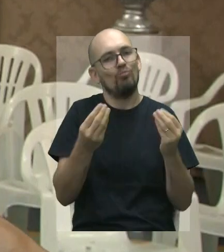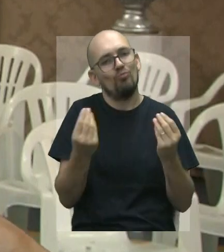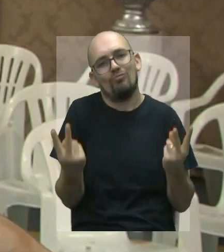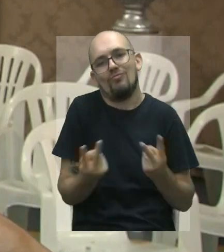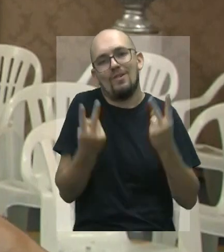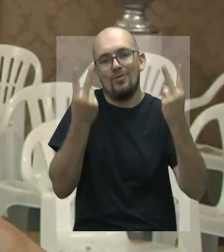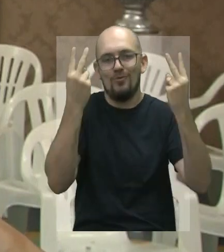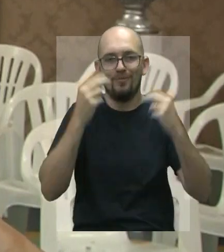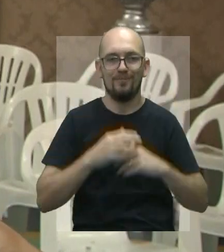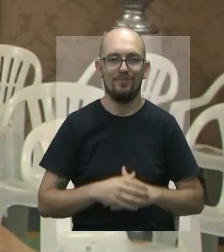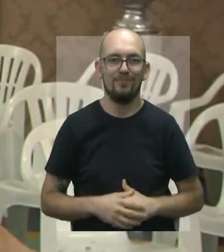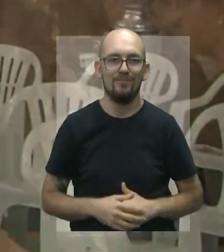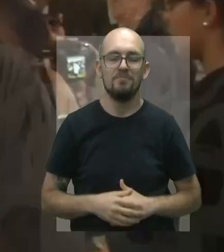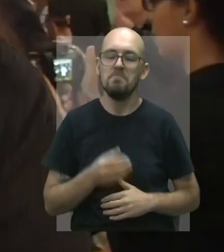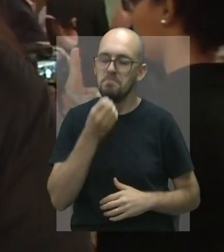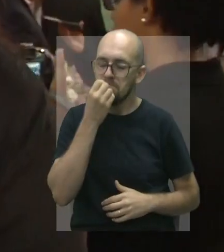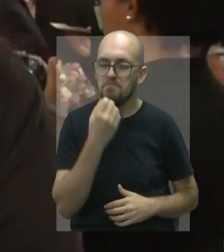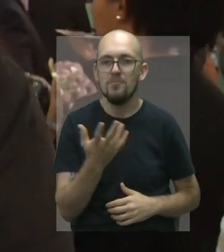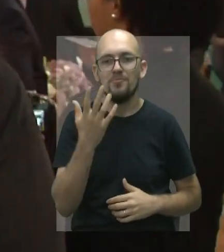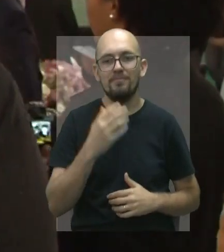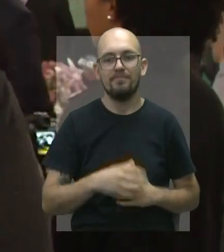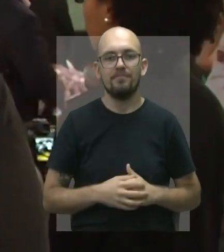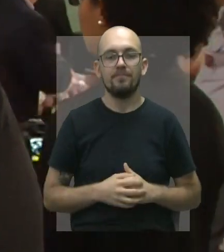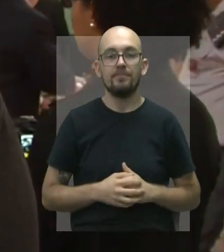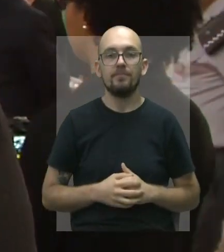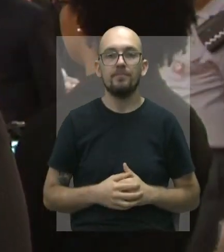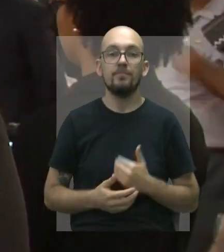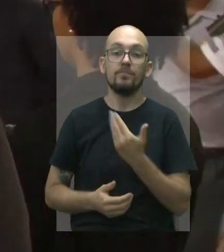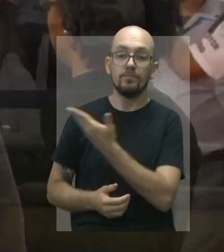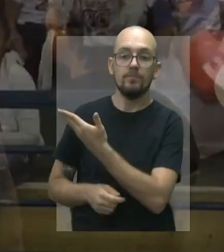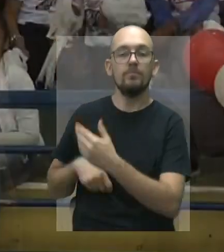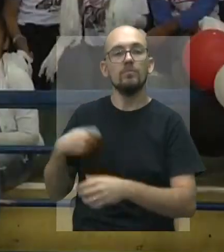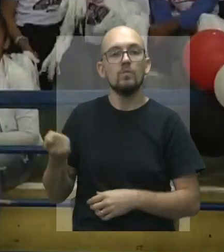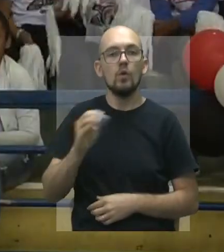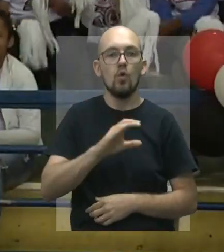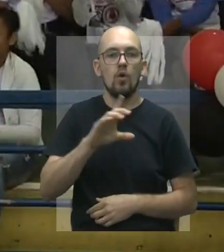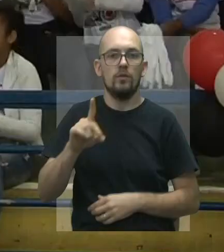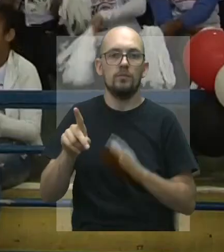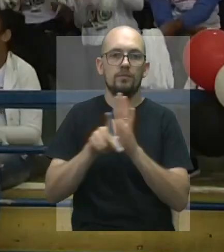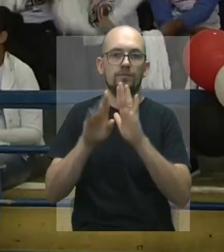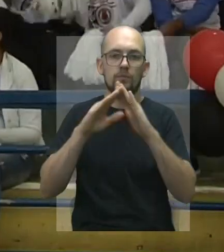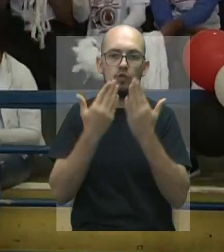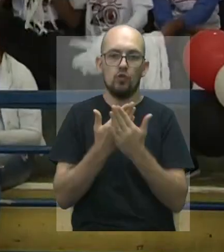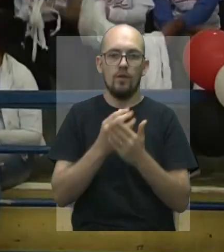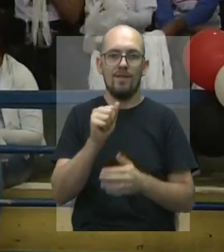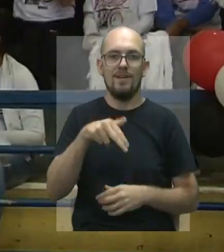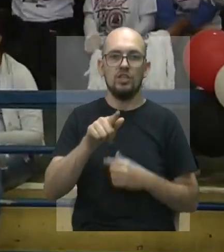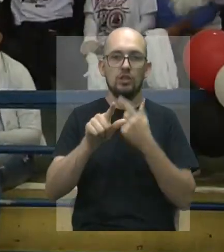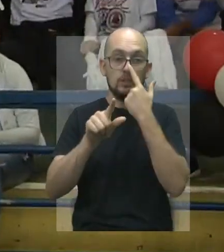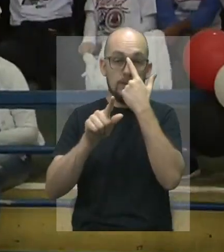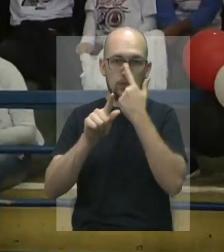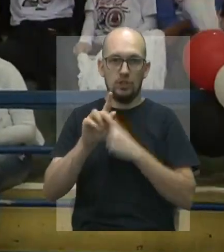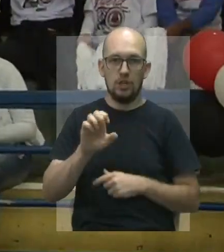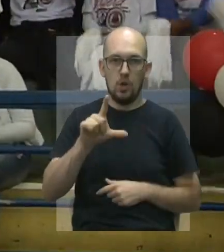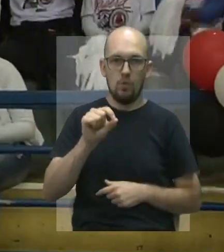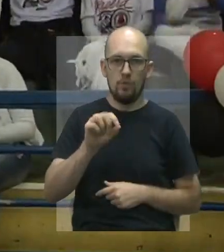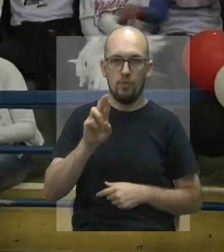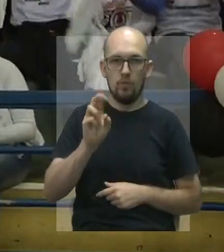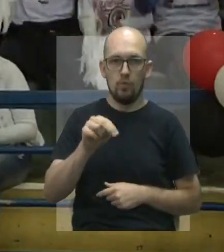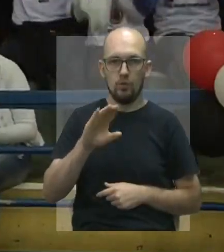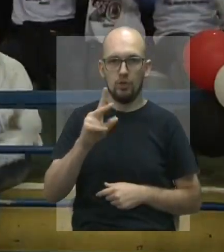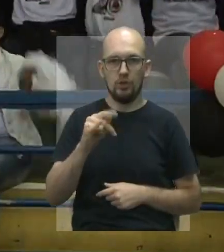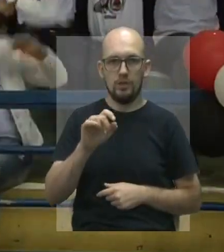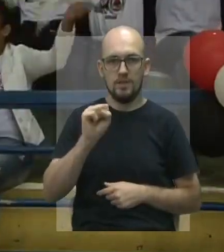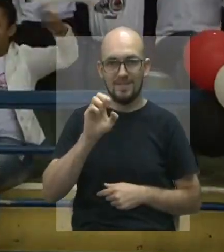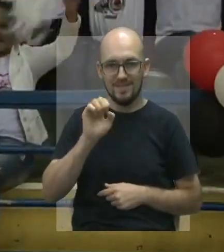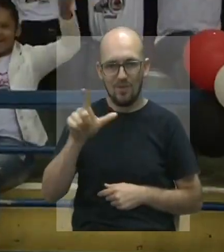servido o nosso trabalho. Foi muito bom. A coordenadora da Escola Municipal, vereador Ângelo Ronquezel, no distrito de Potunduva, ressalta